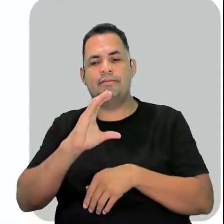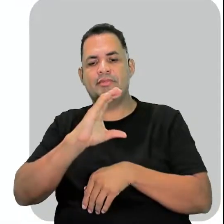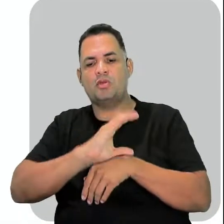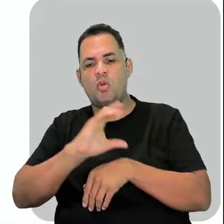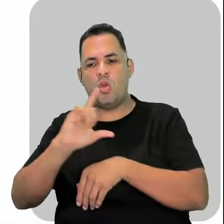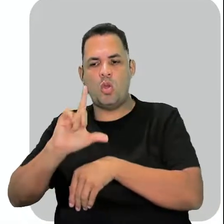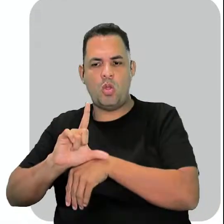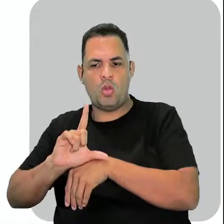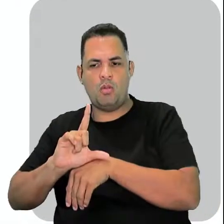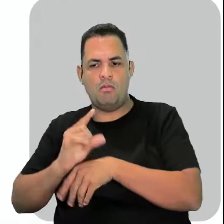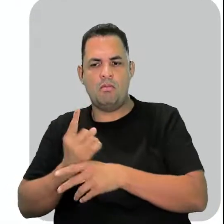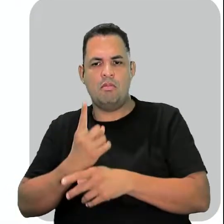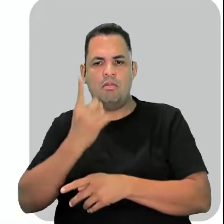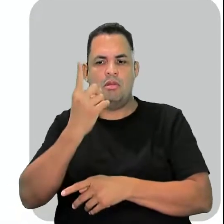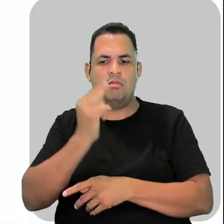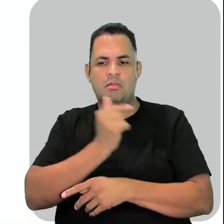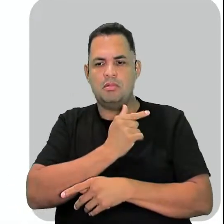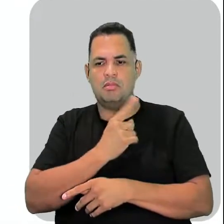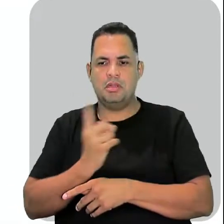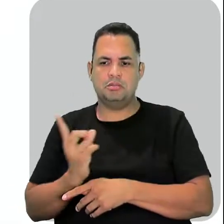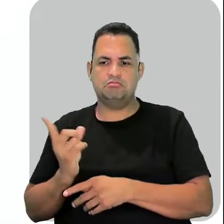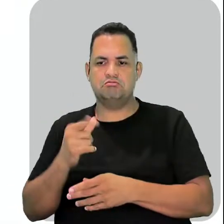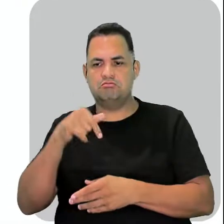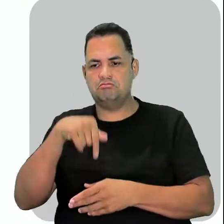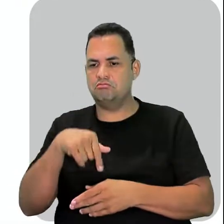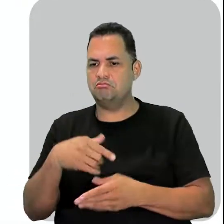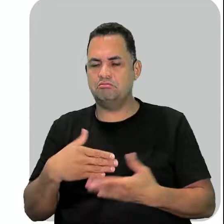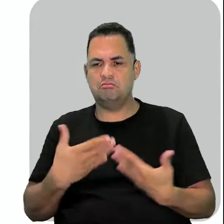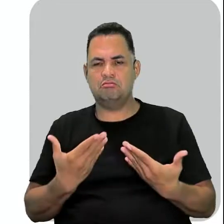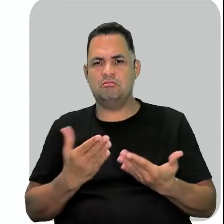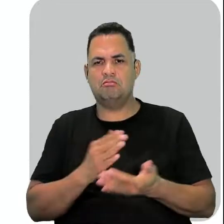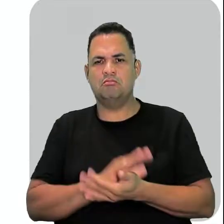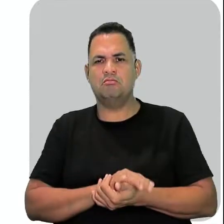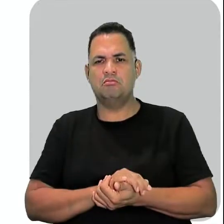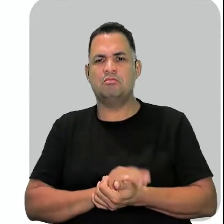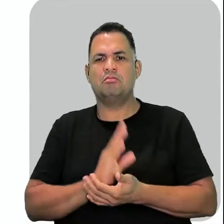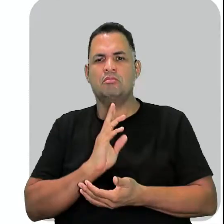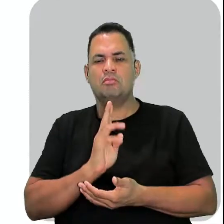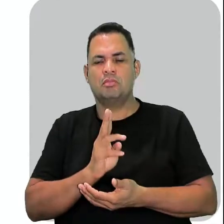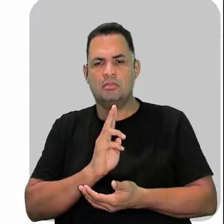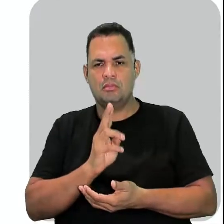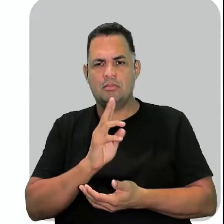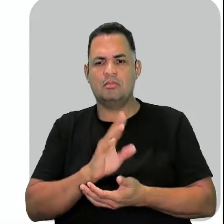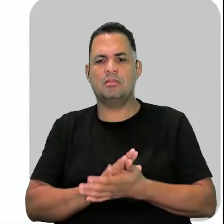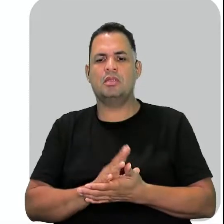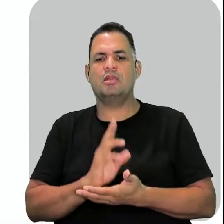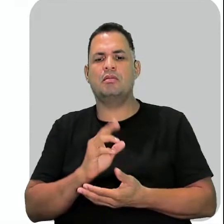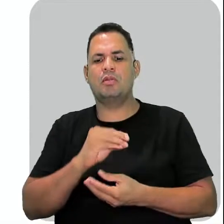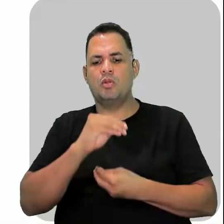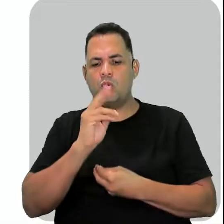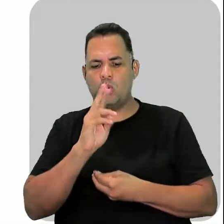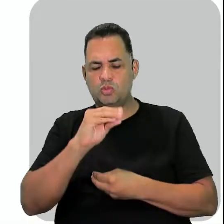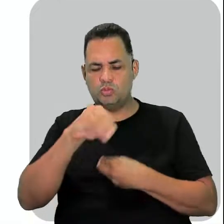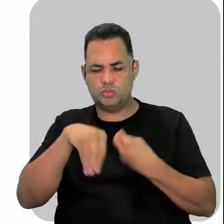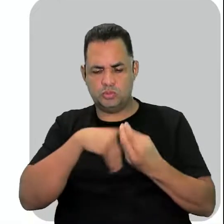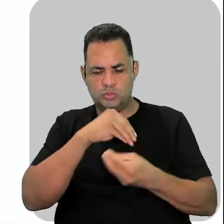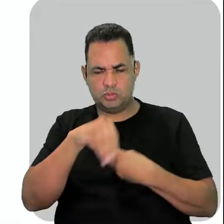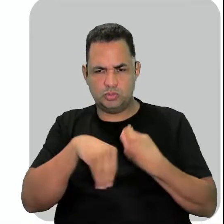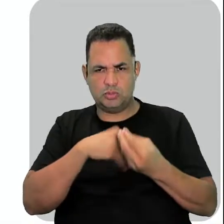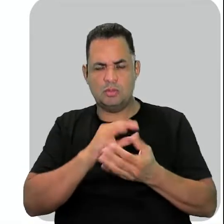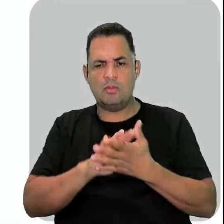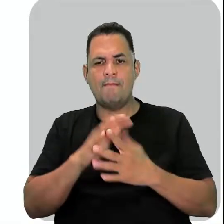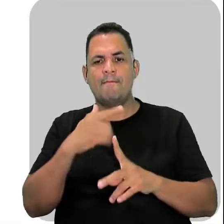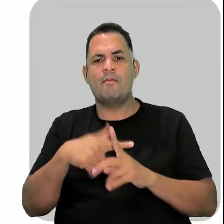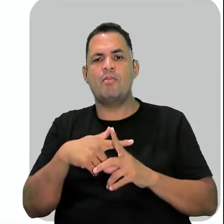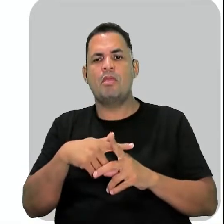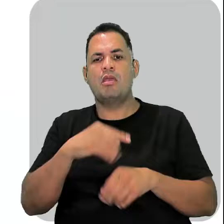ele, pode ser para cima, para o lado, para o outro ou para baixo, ele vai ser sempre o mesmo composto. Por quê? Porque o átomo de